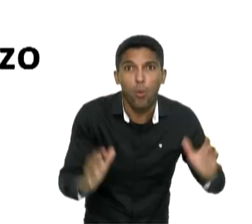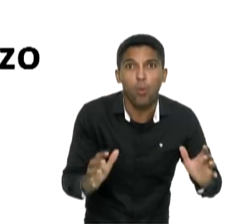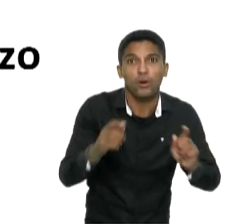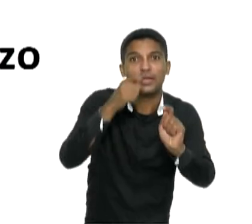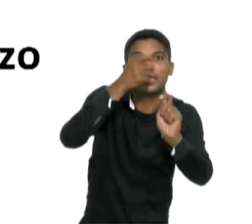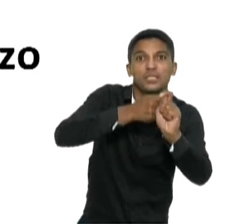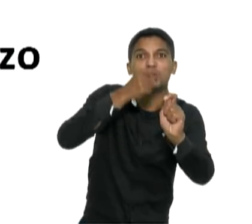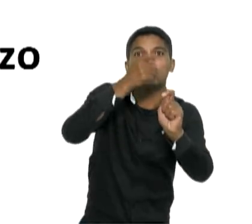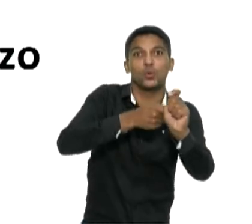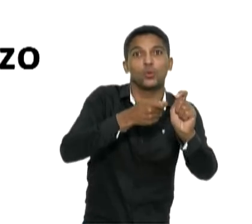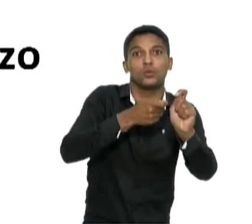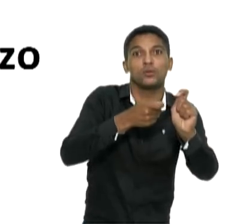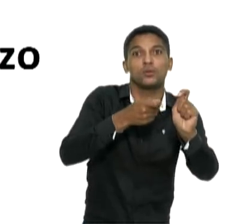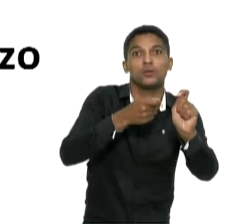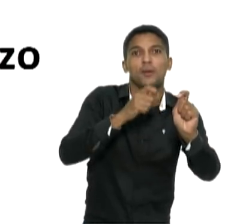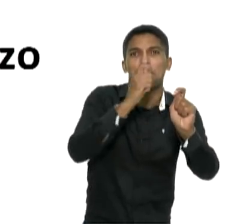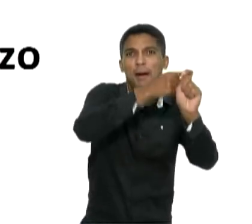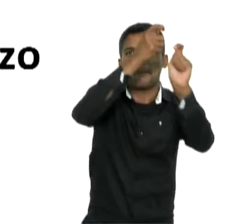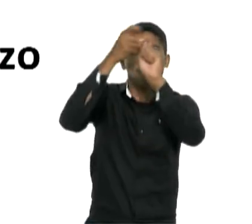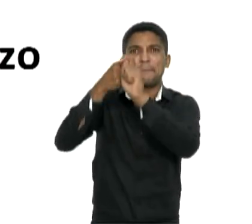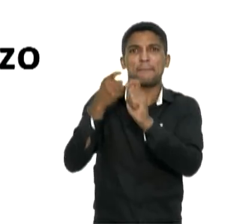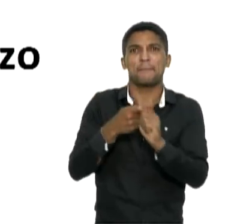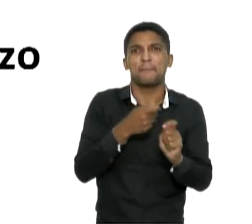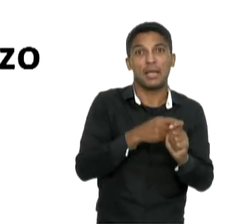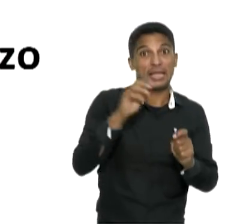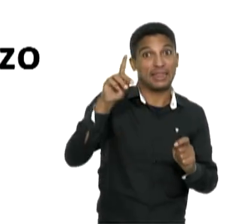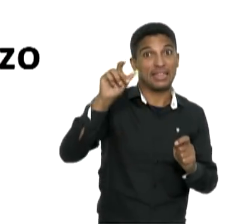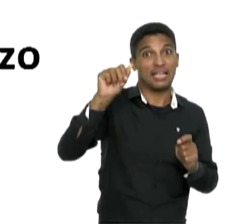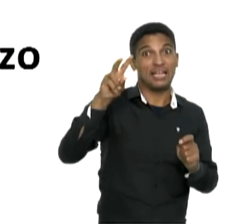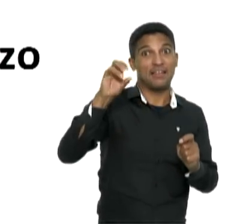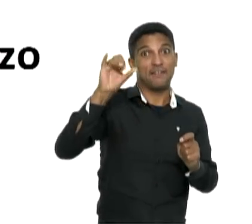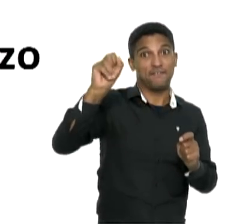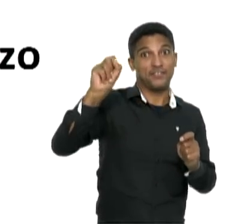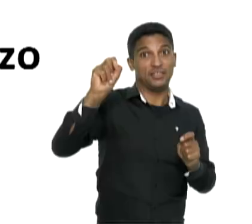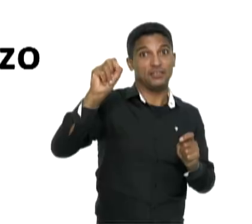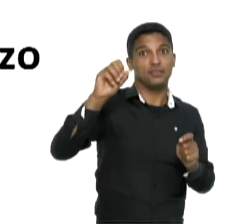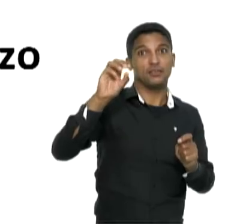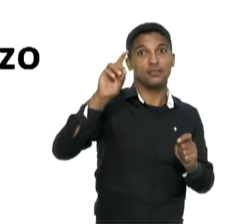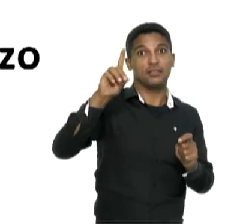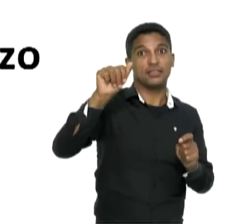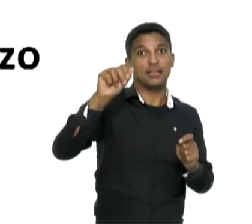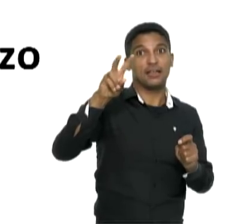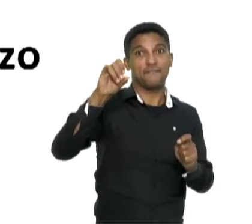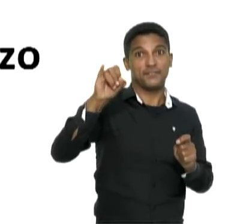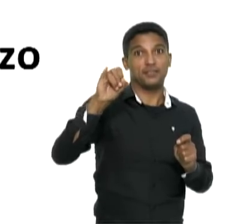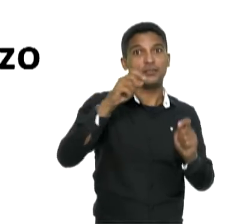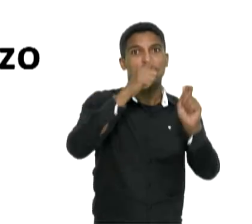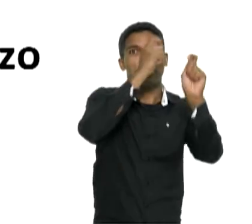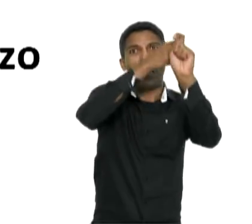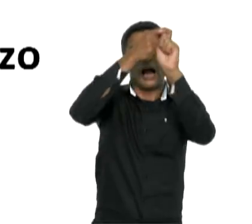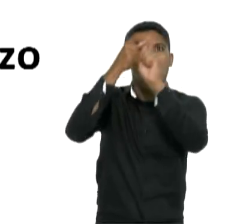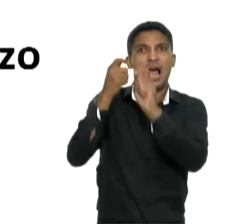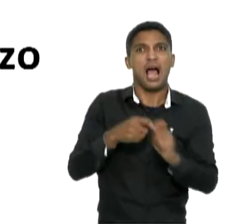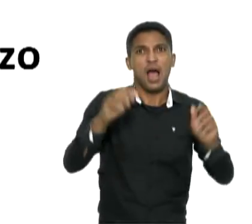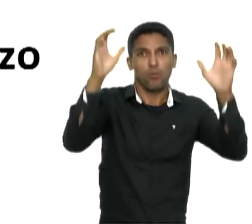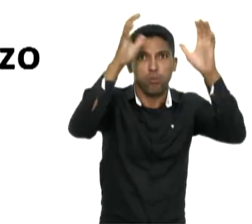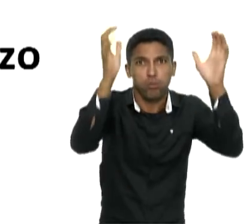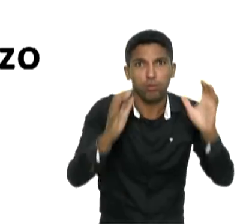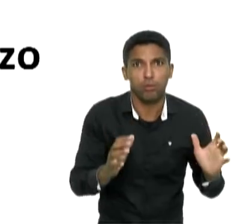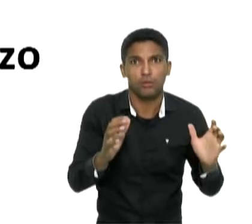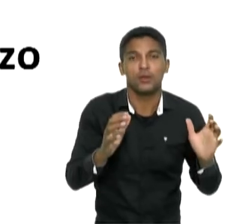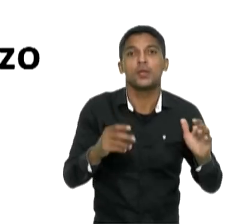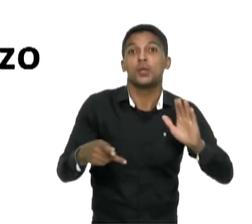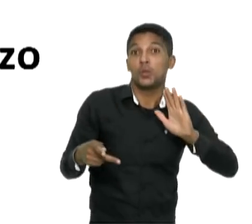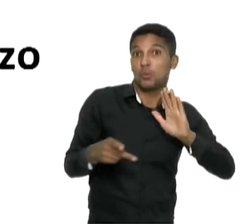é do Michelangelo, de Ludovico Buonarroti, mais conhecido como Michelangelo, tá? Italiano. E